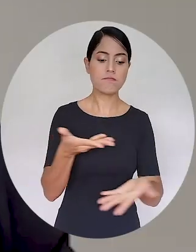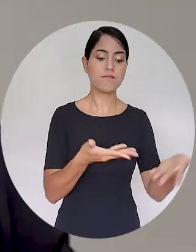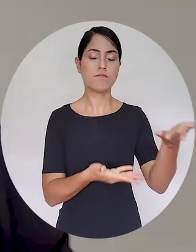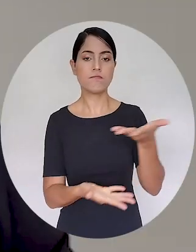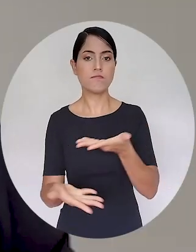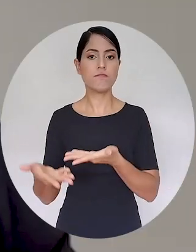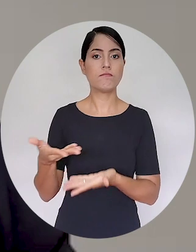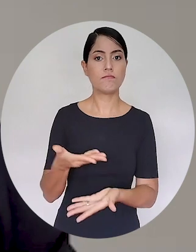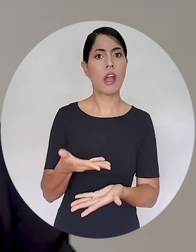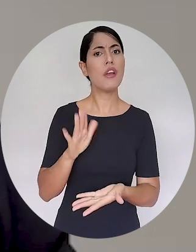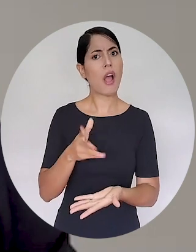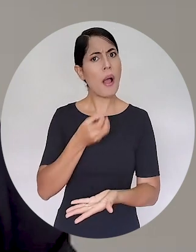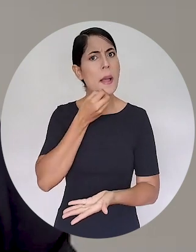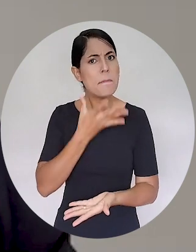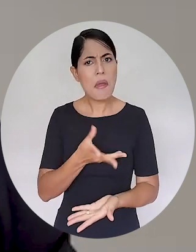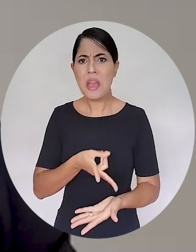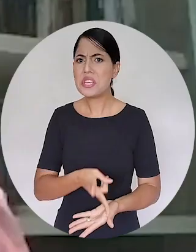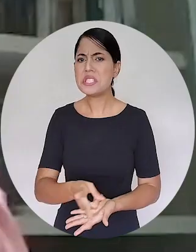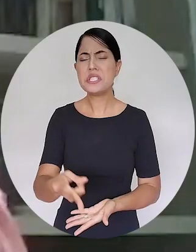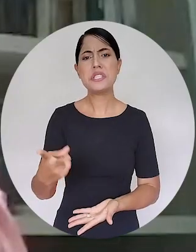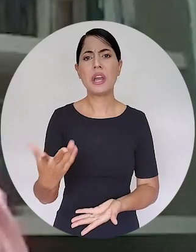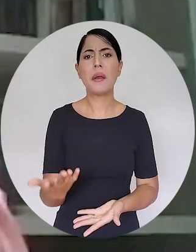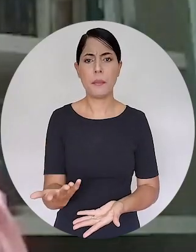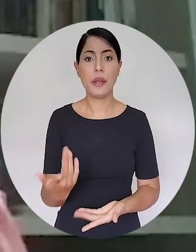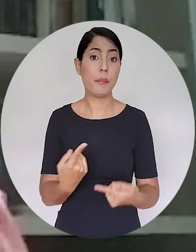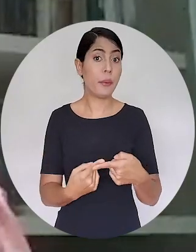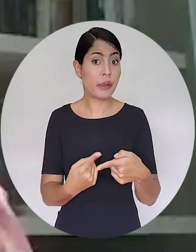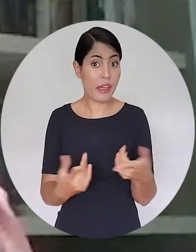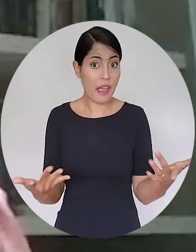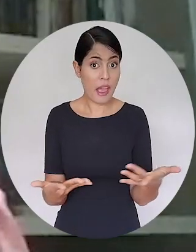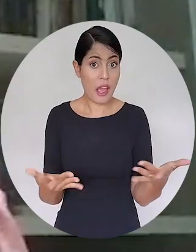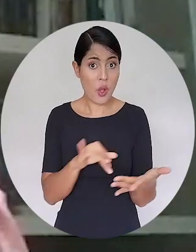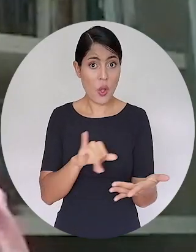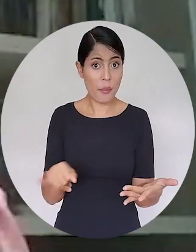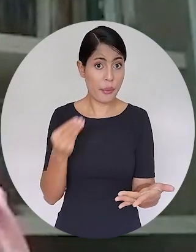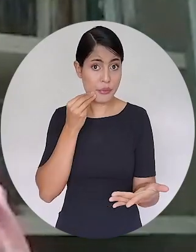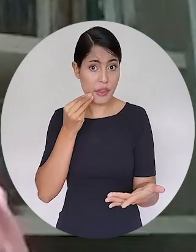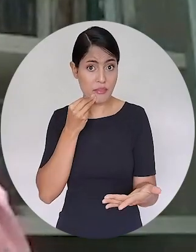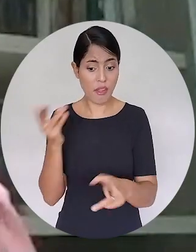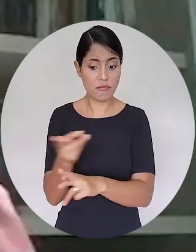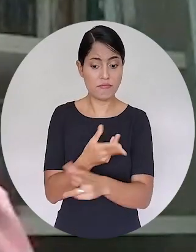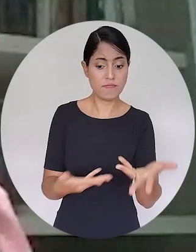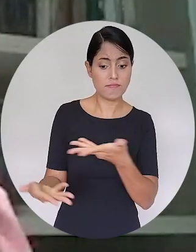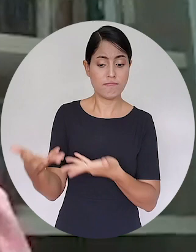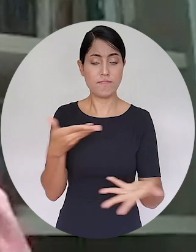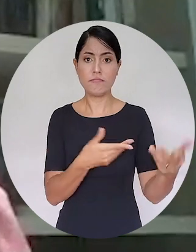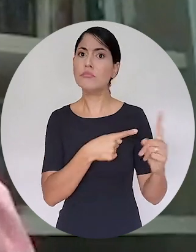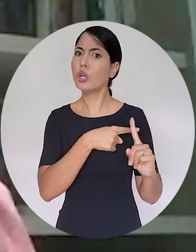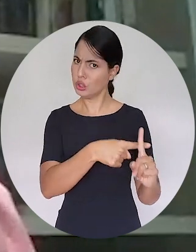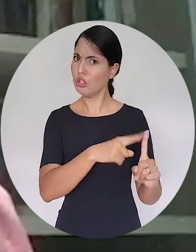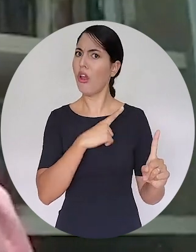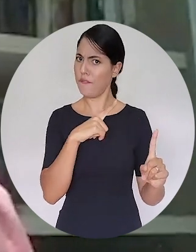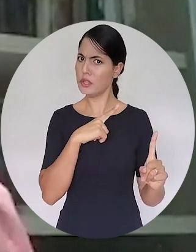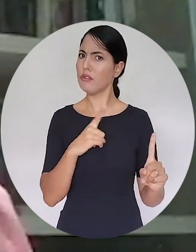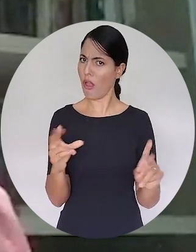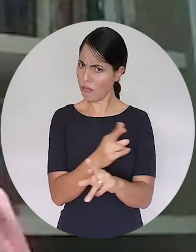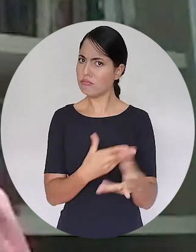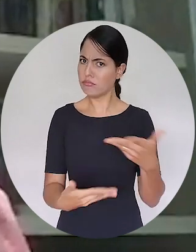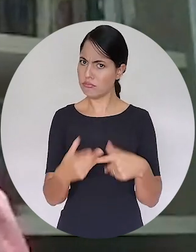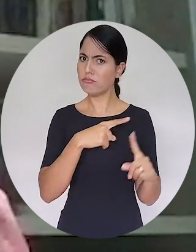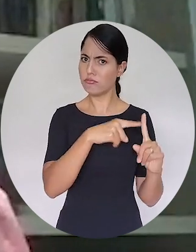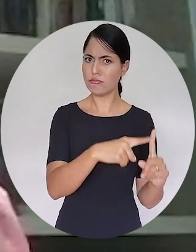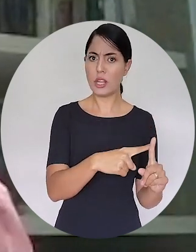de se relacionar comercialmente, profissionalmente, por que não podem também aproveitar essa relação positiva